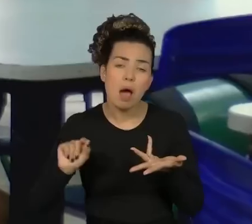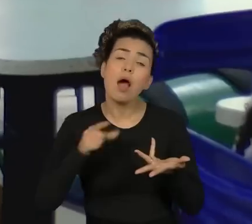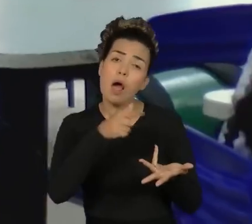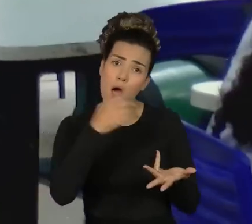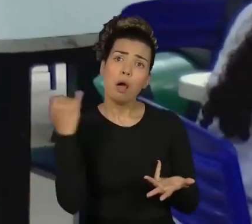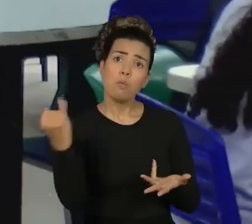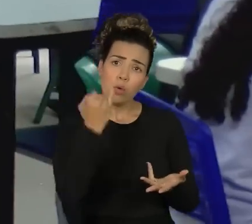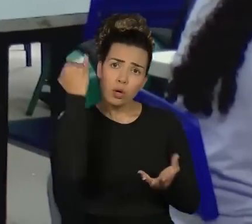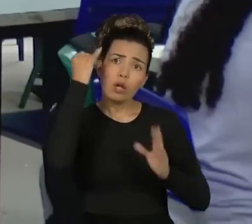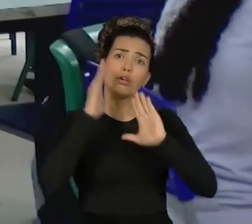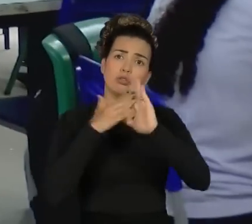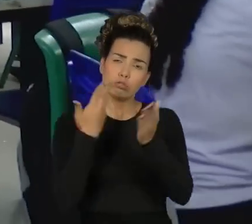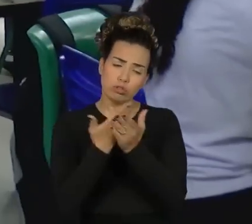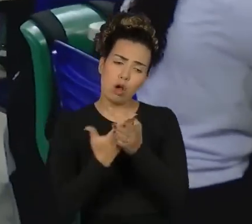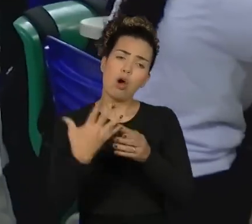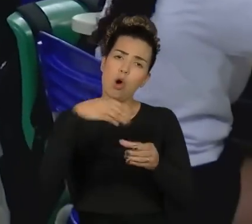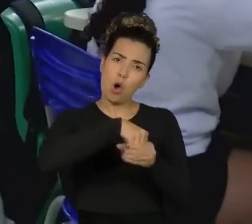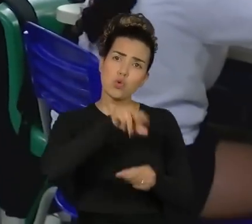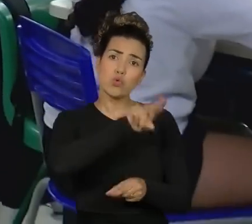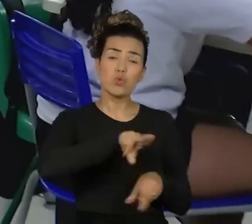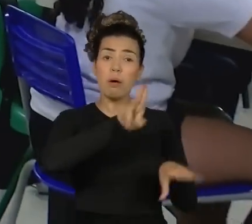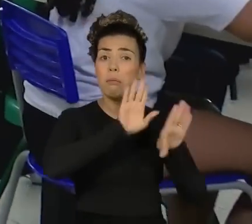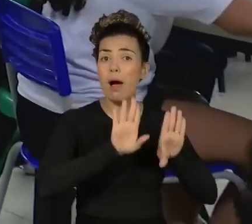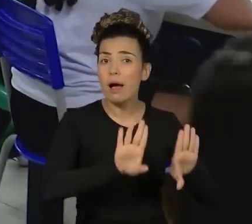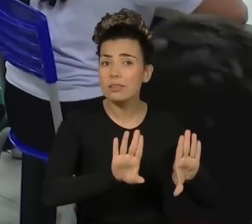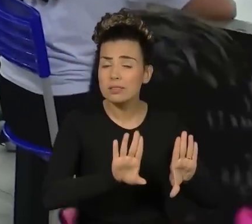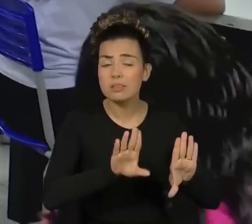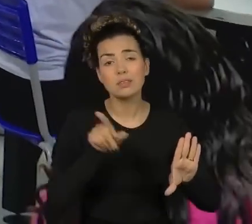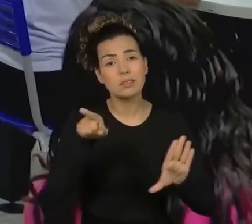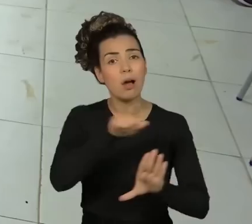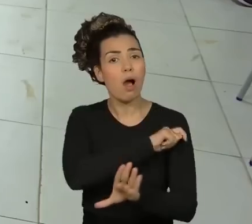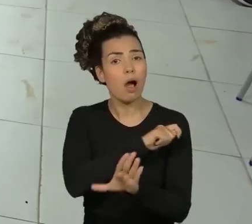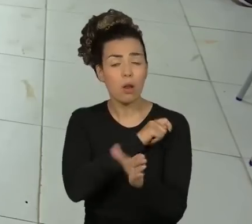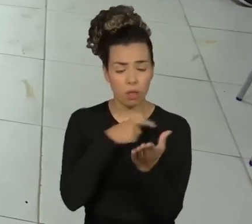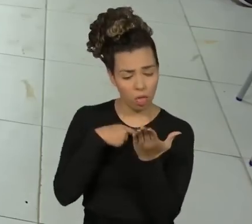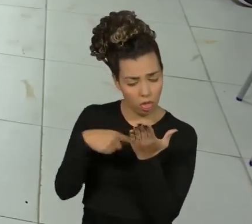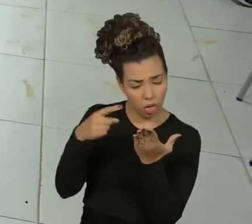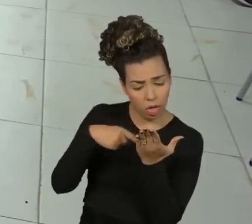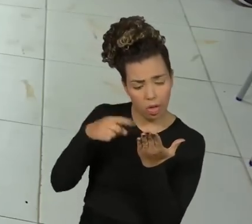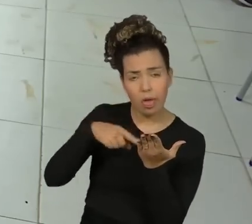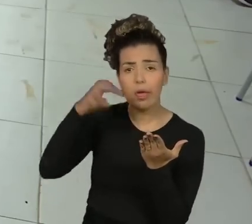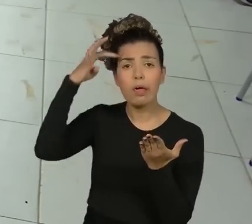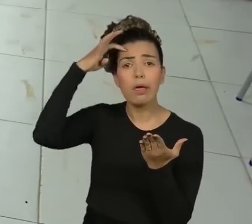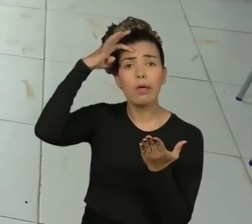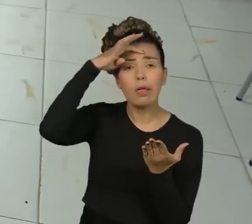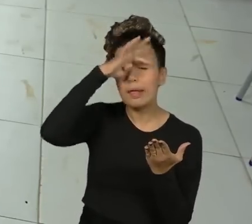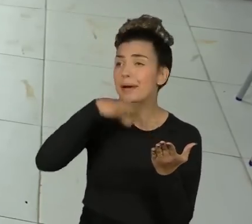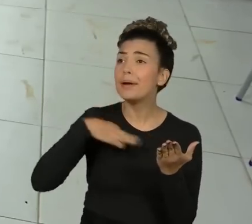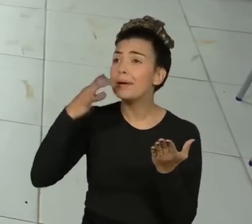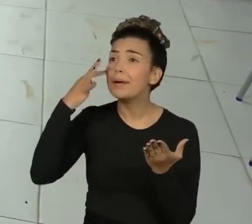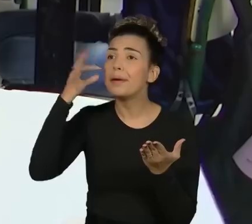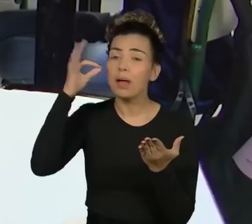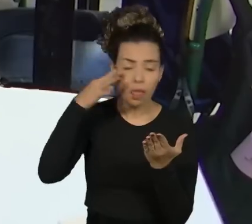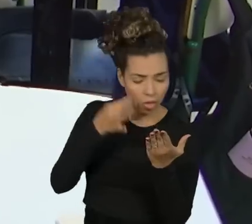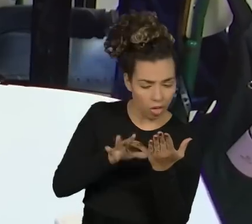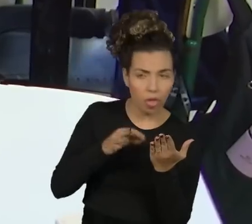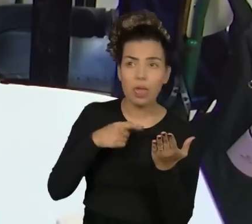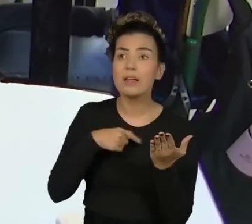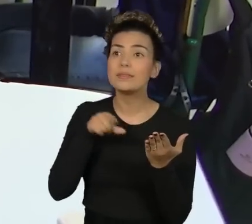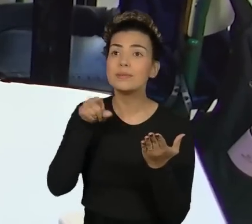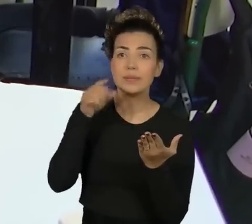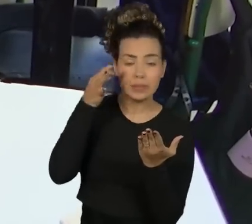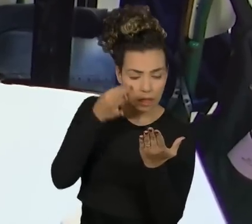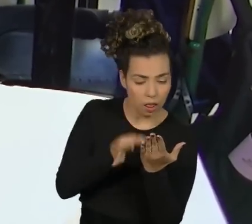para a escola, mas acaba dispersando muitos alunos, porque os alunos acabam não prestando atenção em muitas coisas. Muitas das vezes, quando os professores estão aplicando